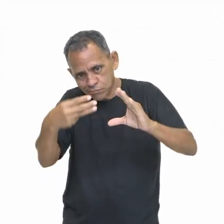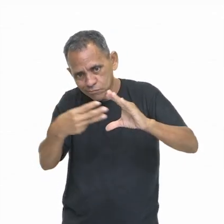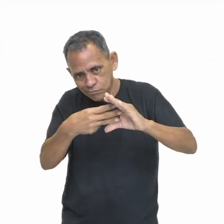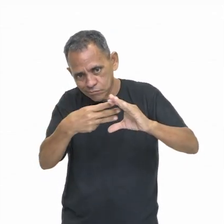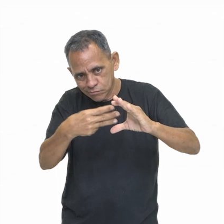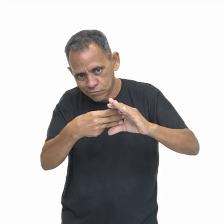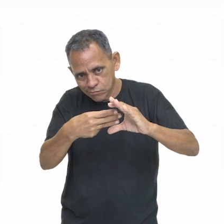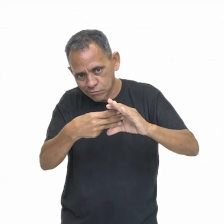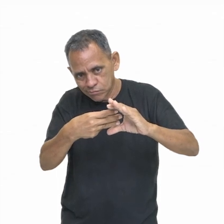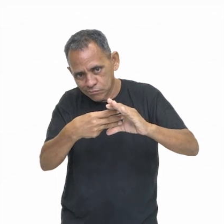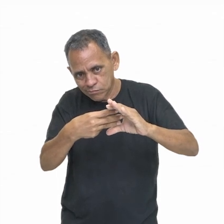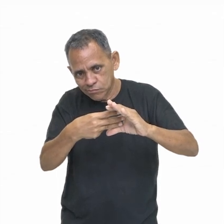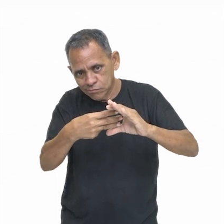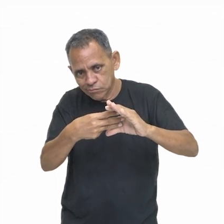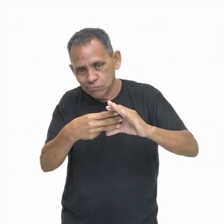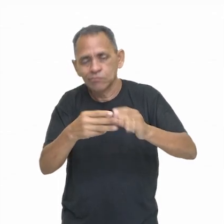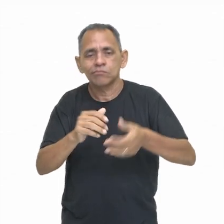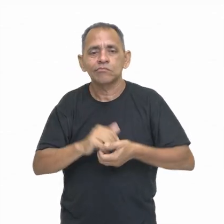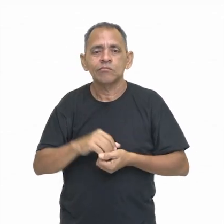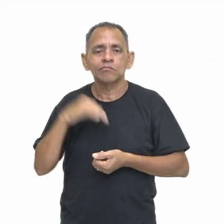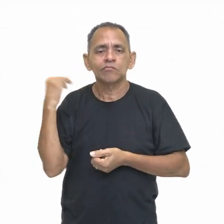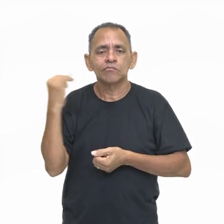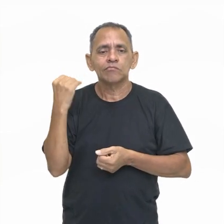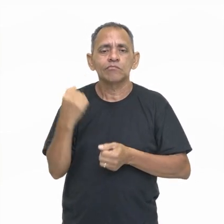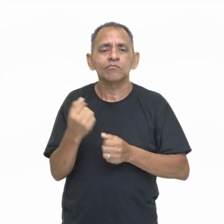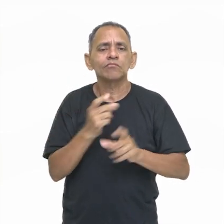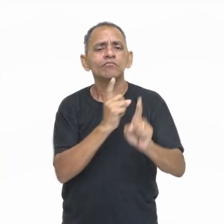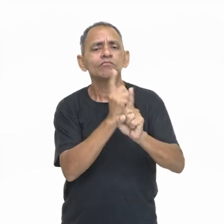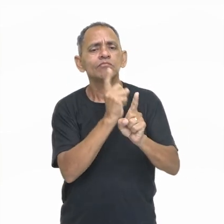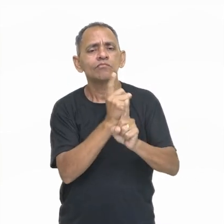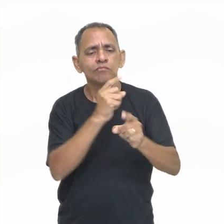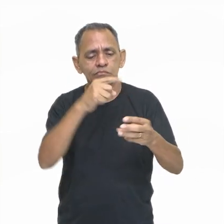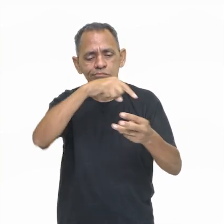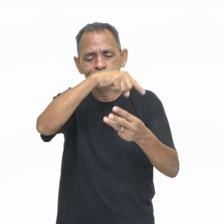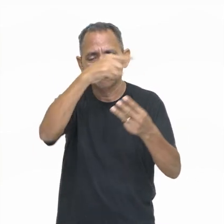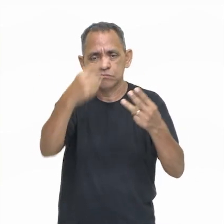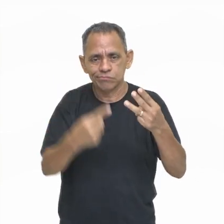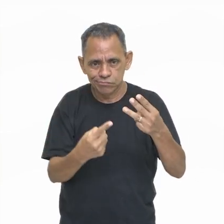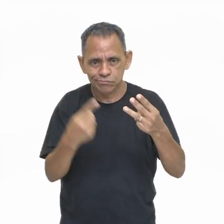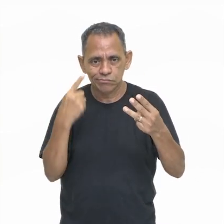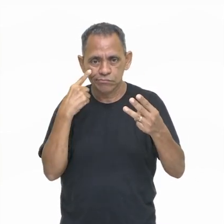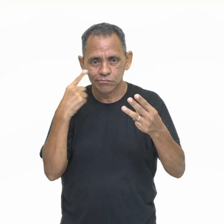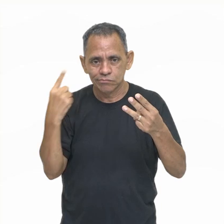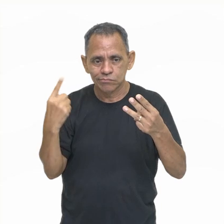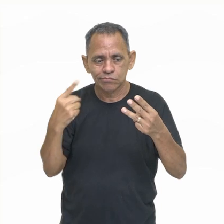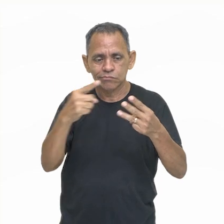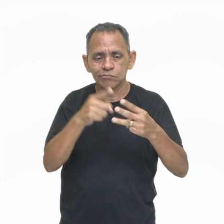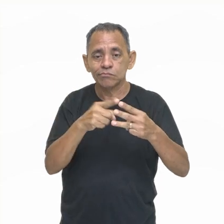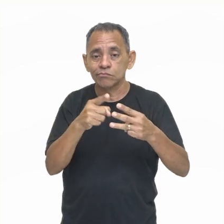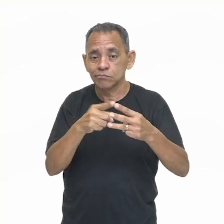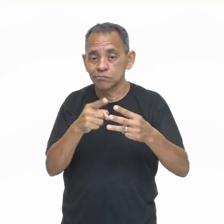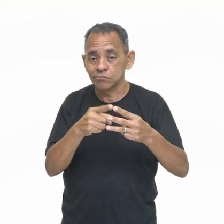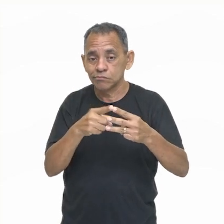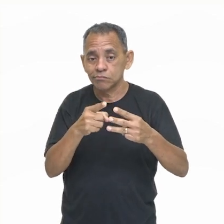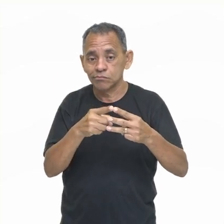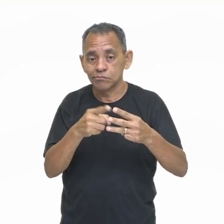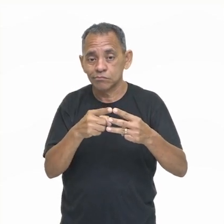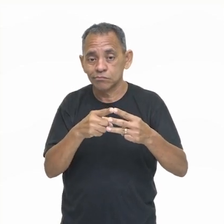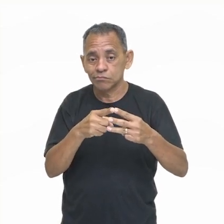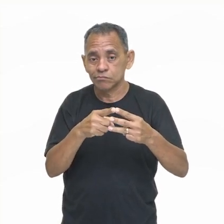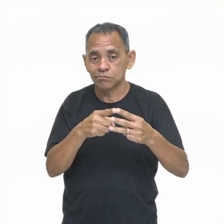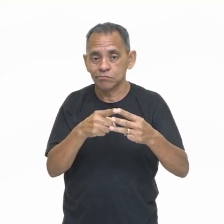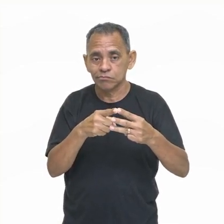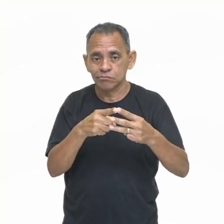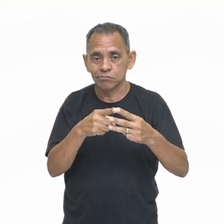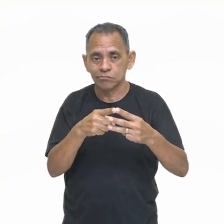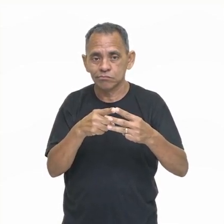é importante a gente identificar 3 situações. Então, na primeira situação, nós